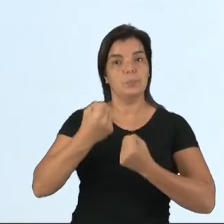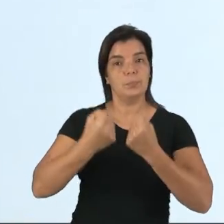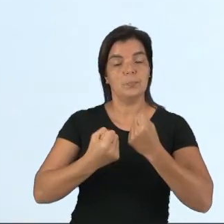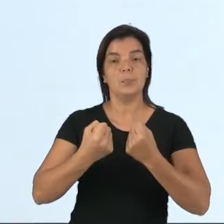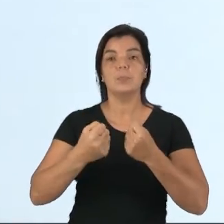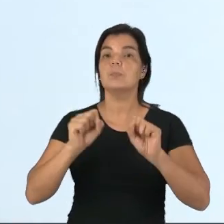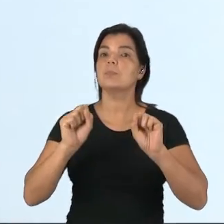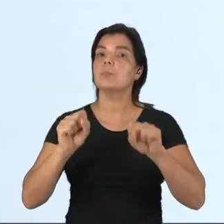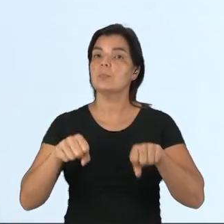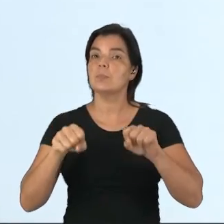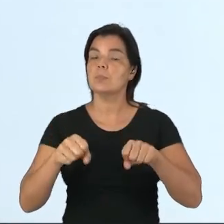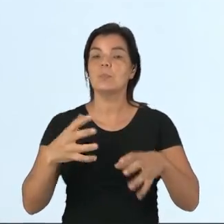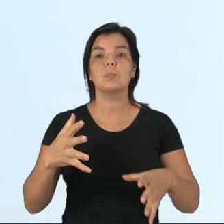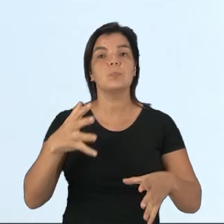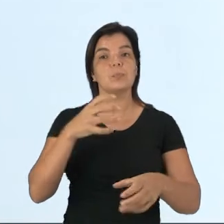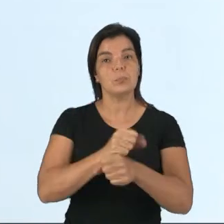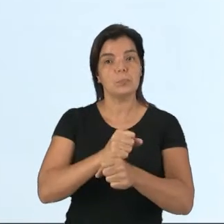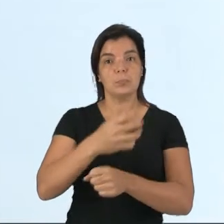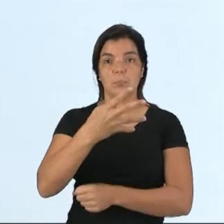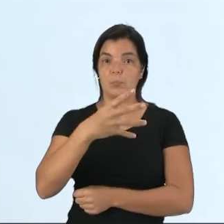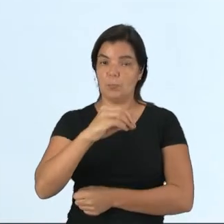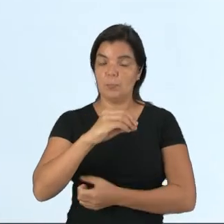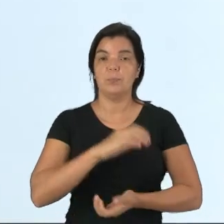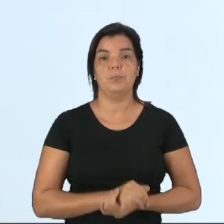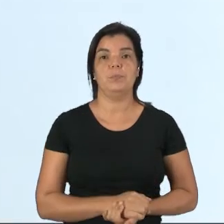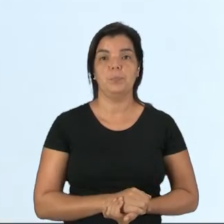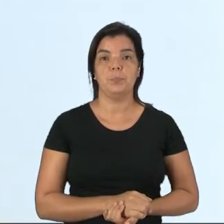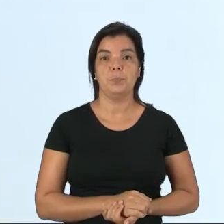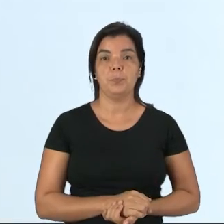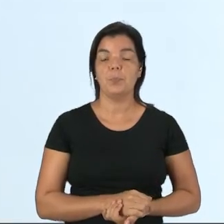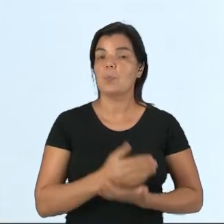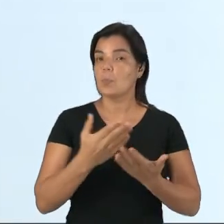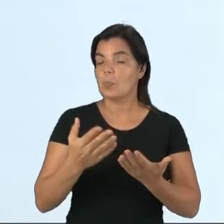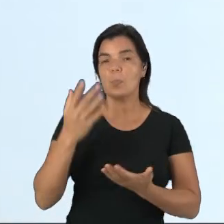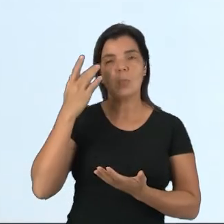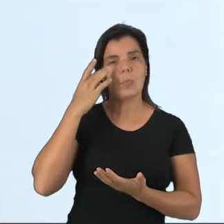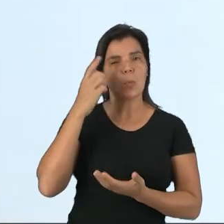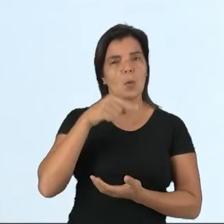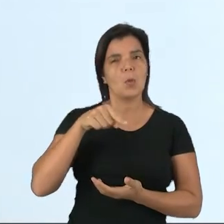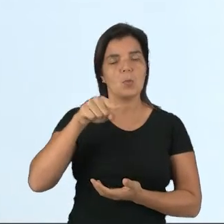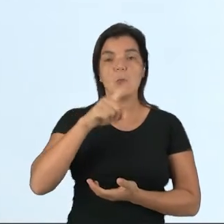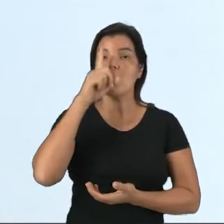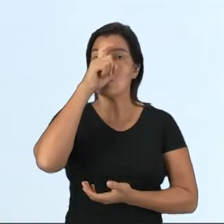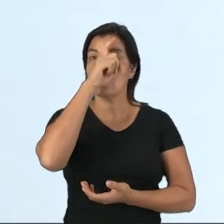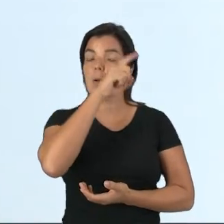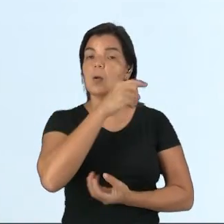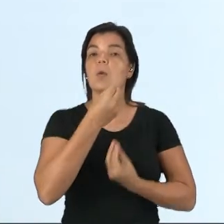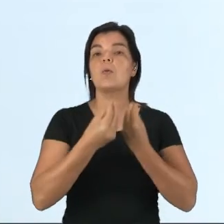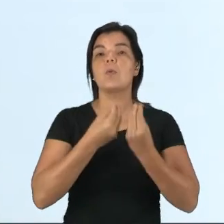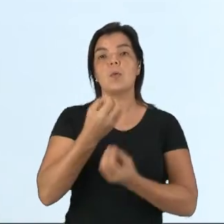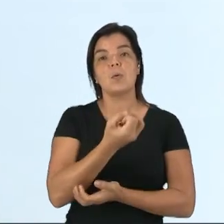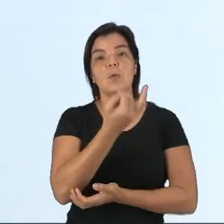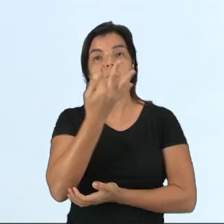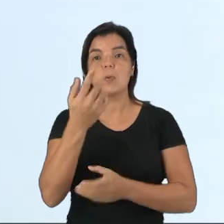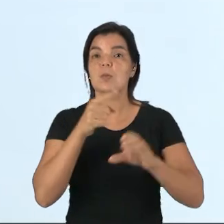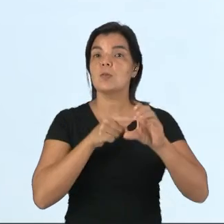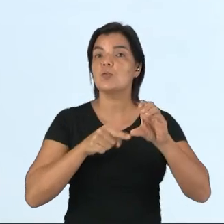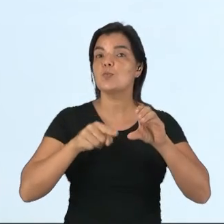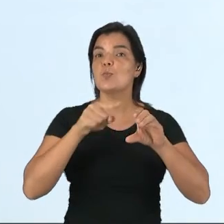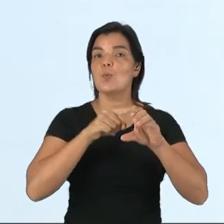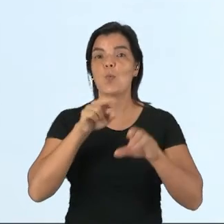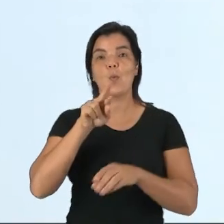No total é igual a 40. O ponto que eu acho que nós vamos ter dificuldade é em falar a quantidade de